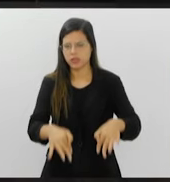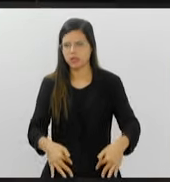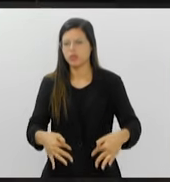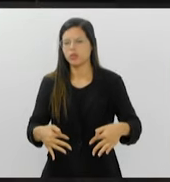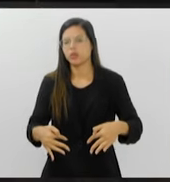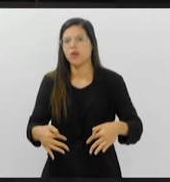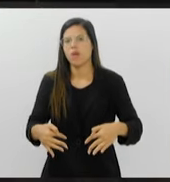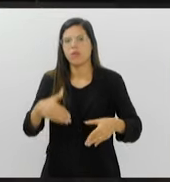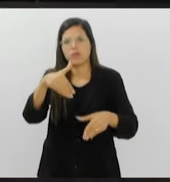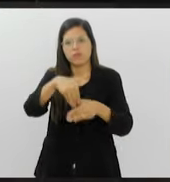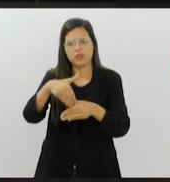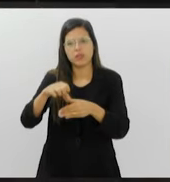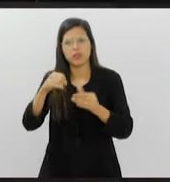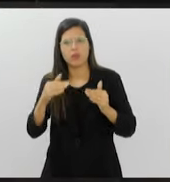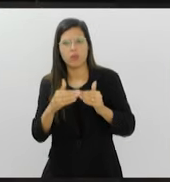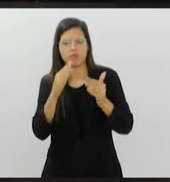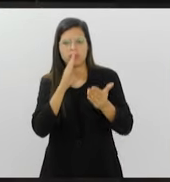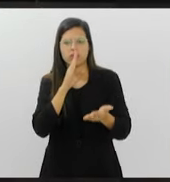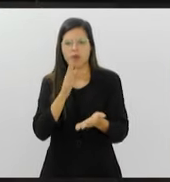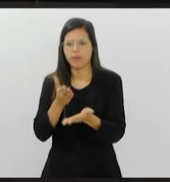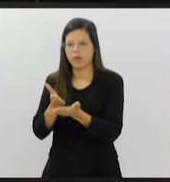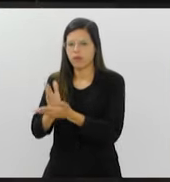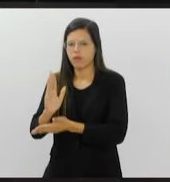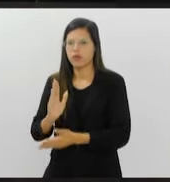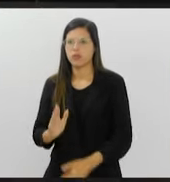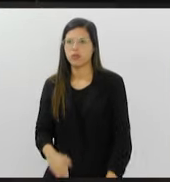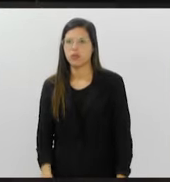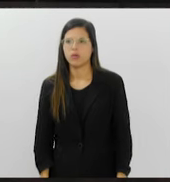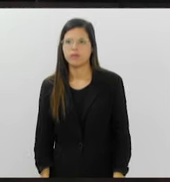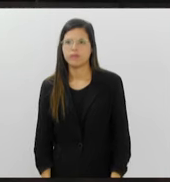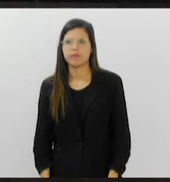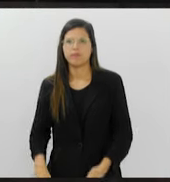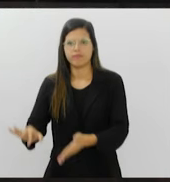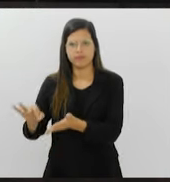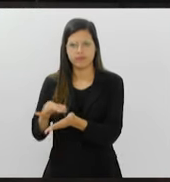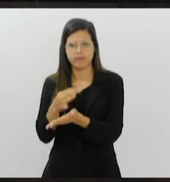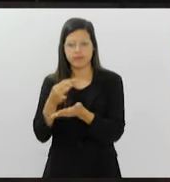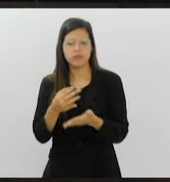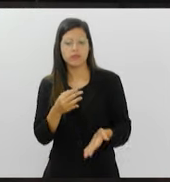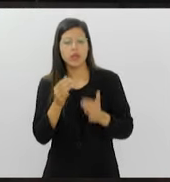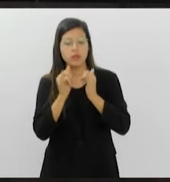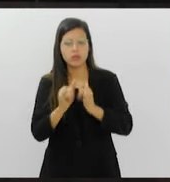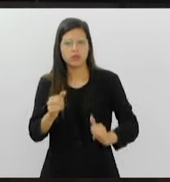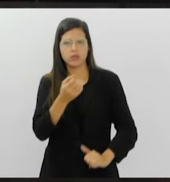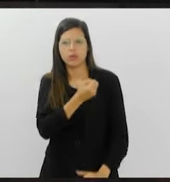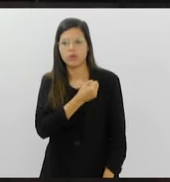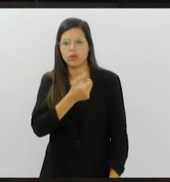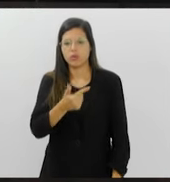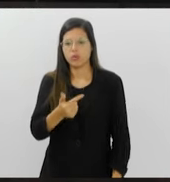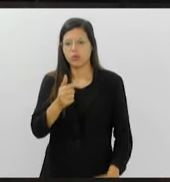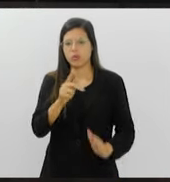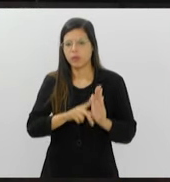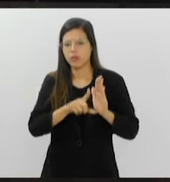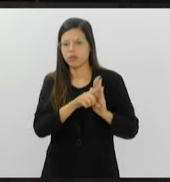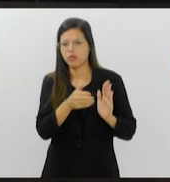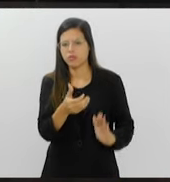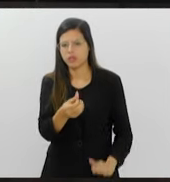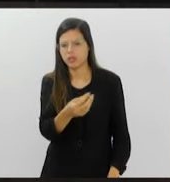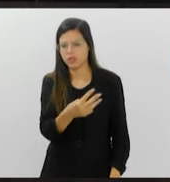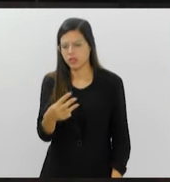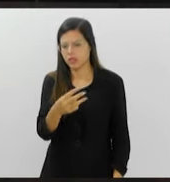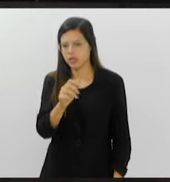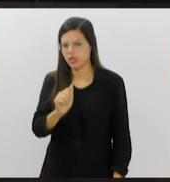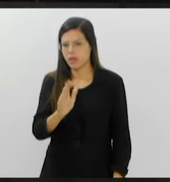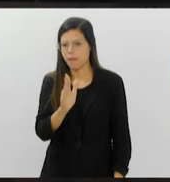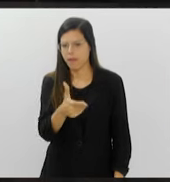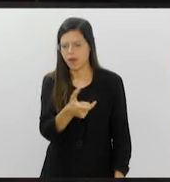Em votação, os senhores que aprovam permaneçam como estão, aprovado, vai autógrafo. anuncio o projeto de lei número 1633-A